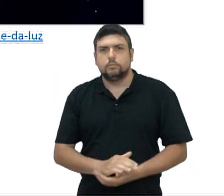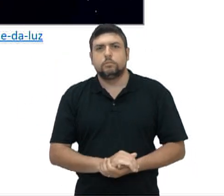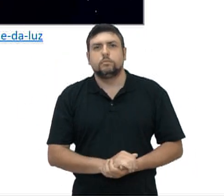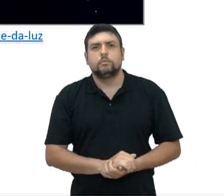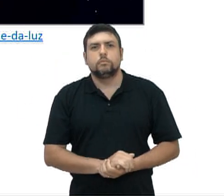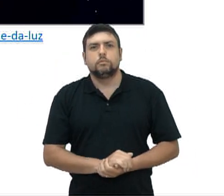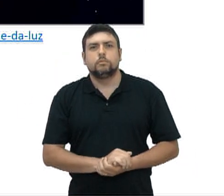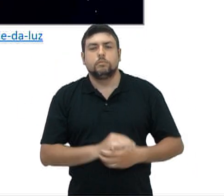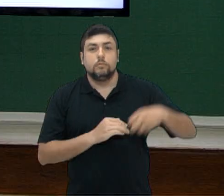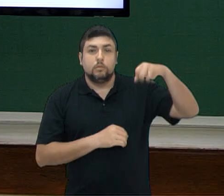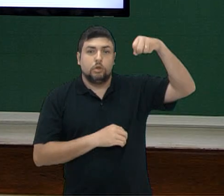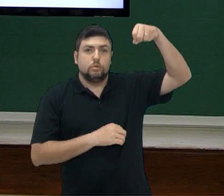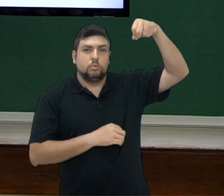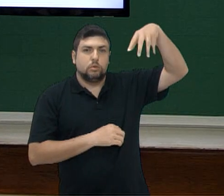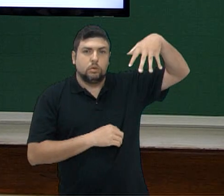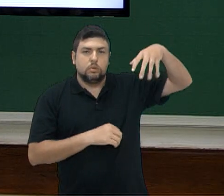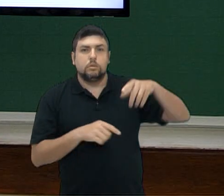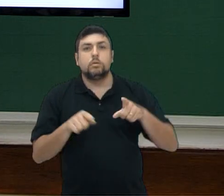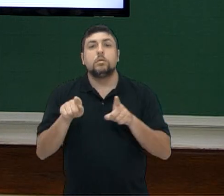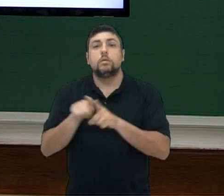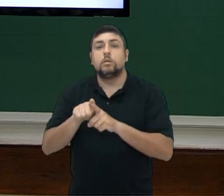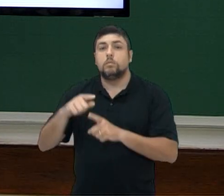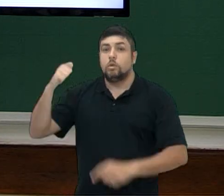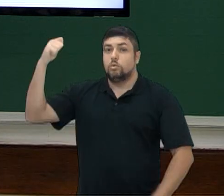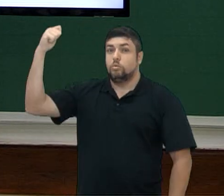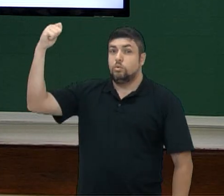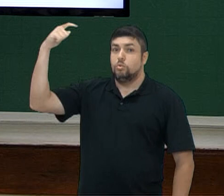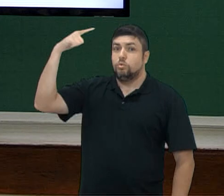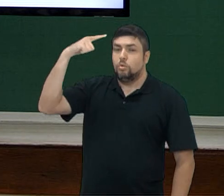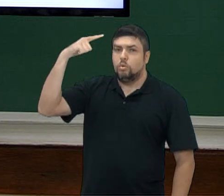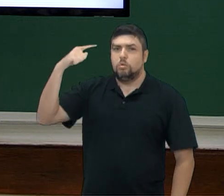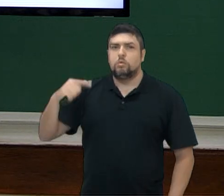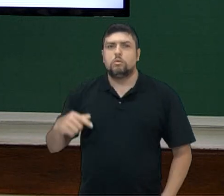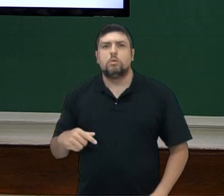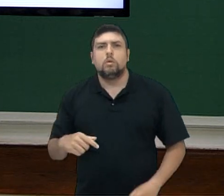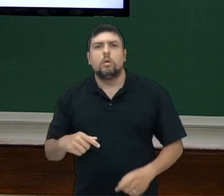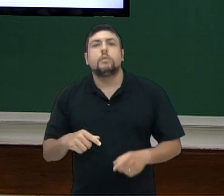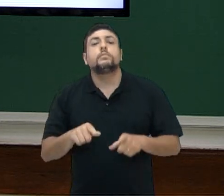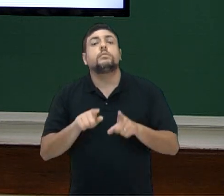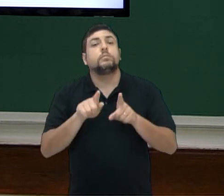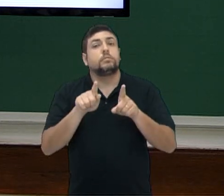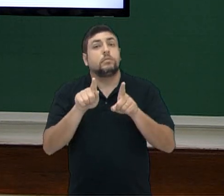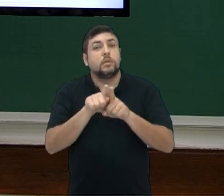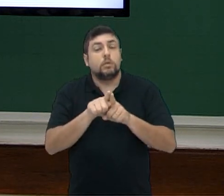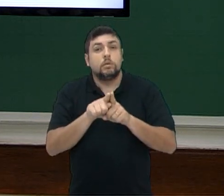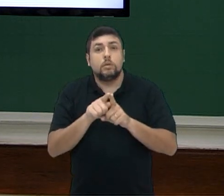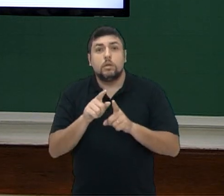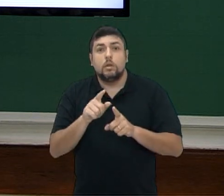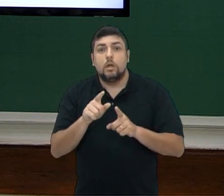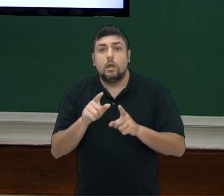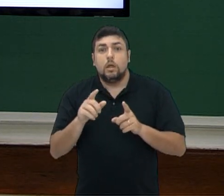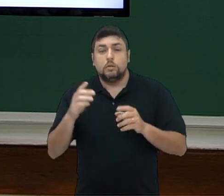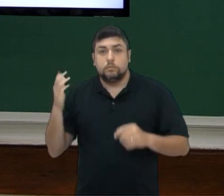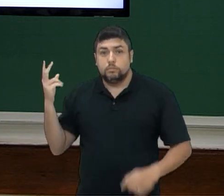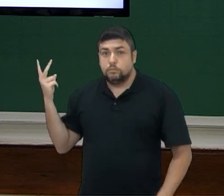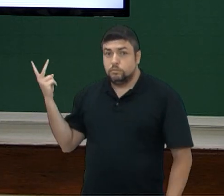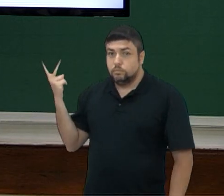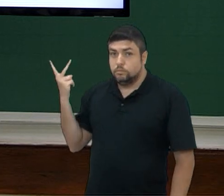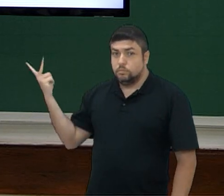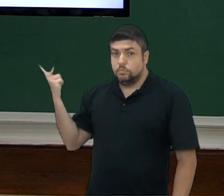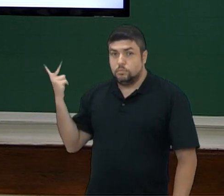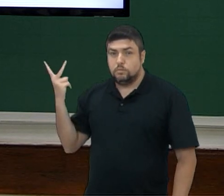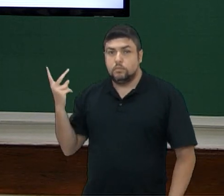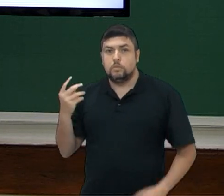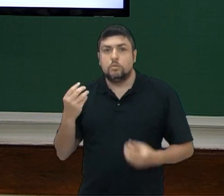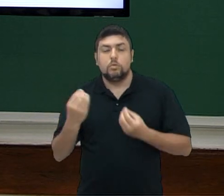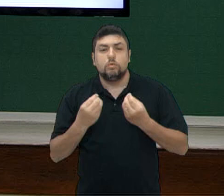nosso Sol. Ambas as estruturas que temos ali acabam trabalhando sempre como fontes luminosas. E isso